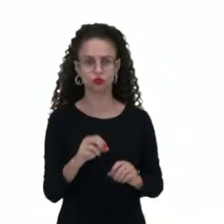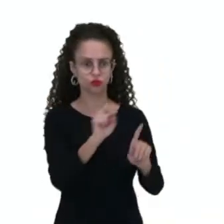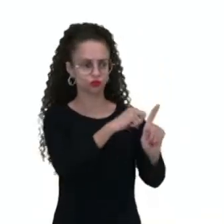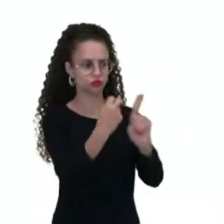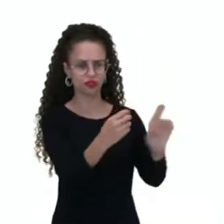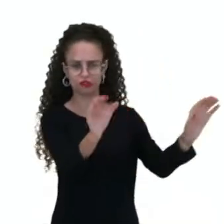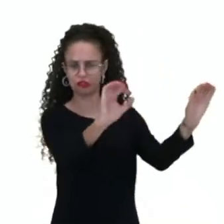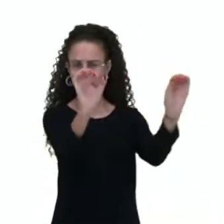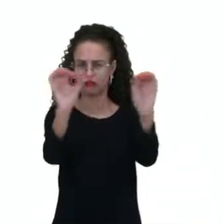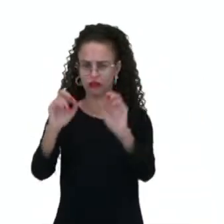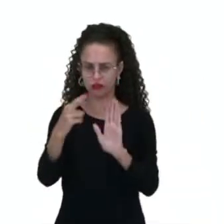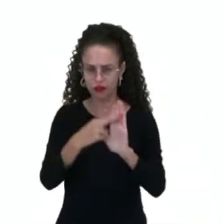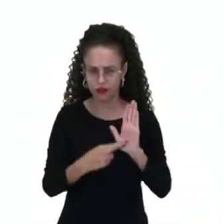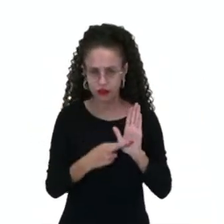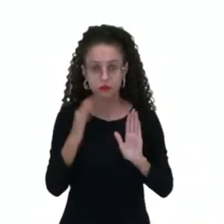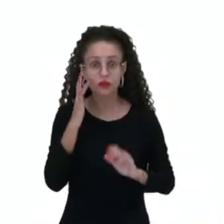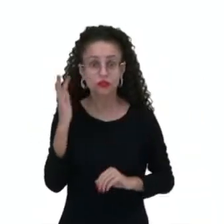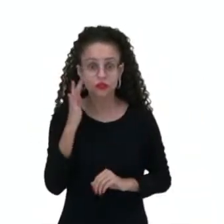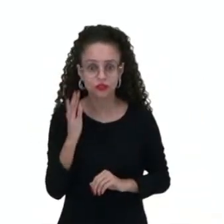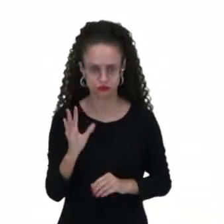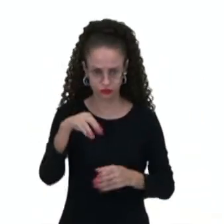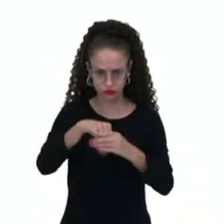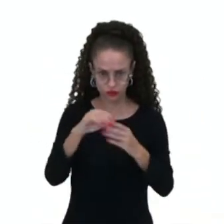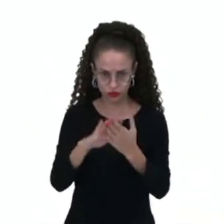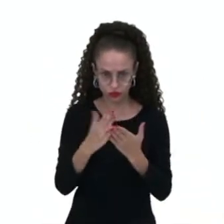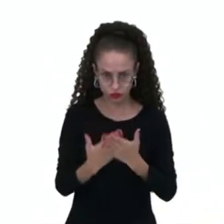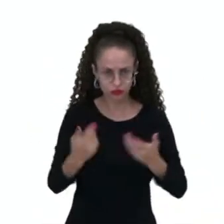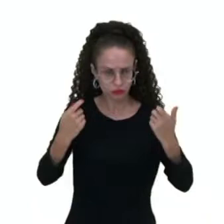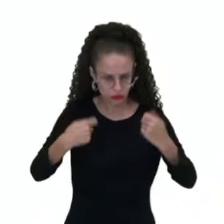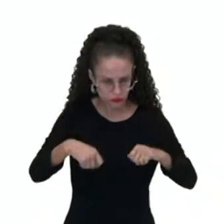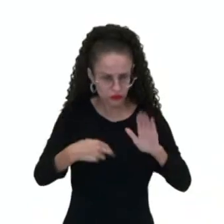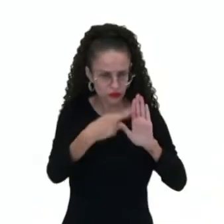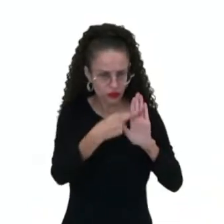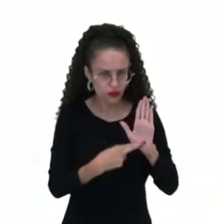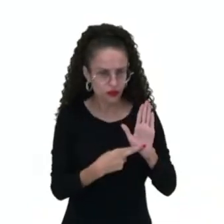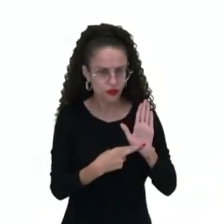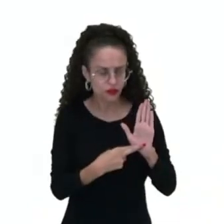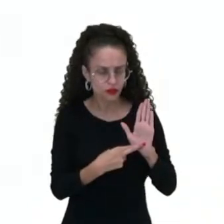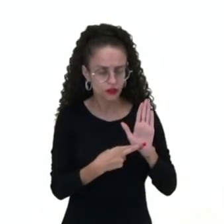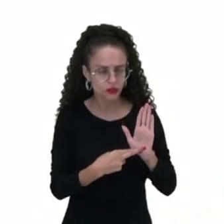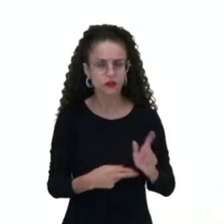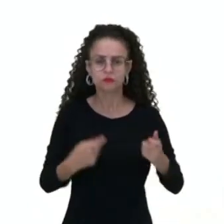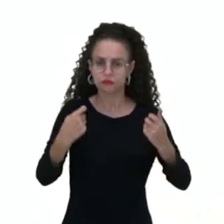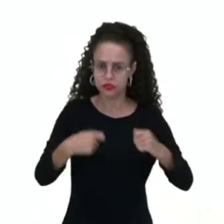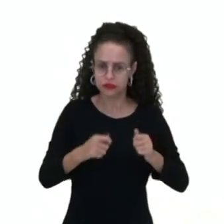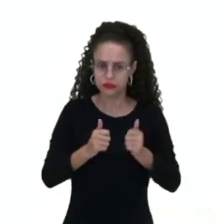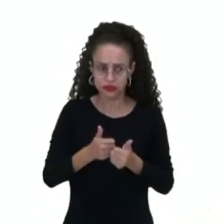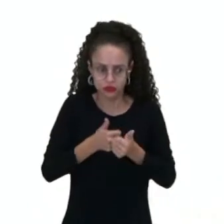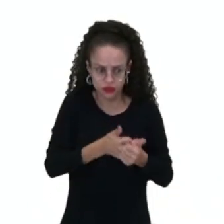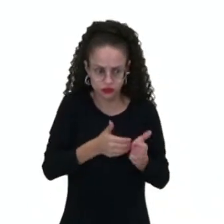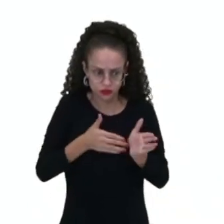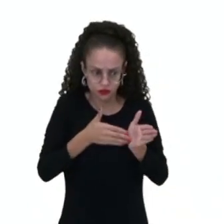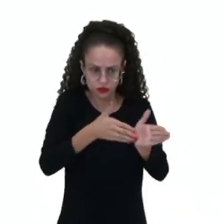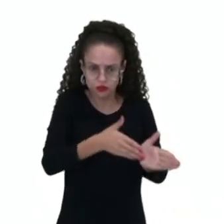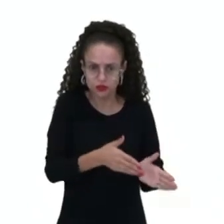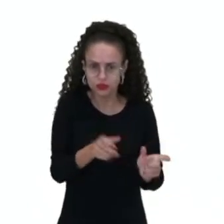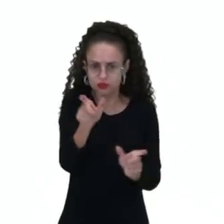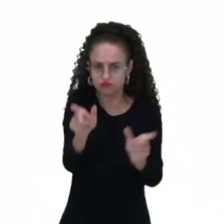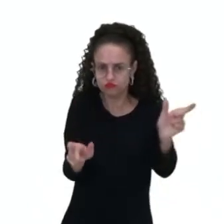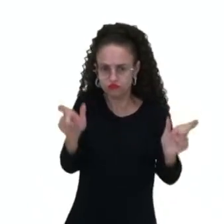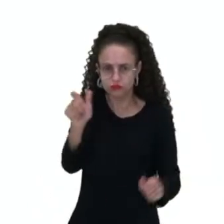regras? Será que dentro da escola é preciso haver regras e normas que precisam ser seguidas por estudantes,